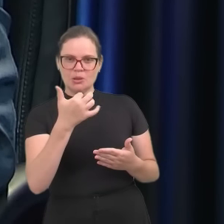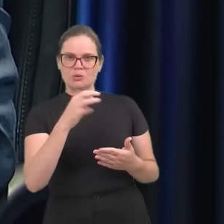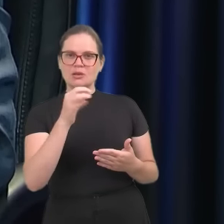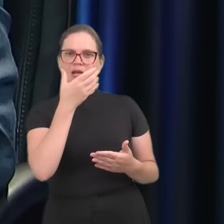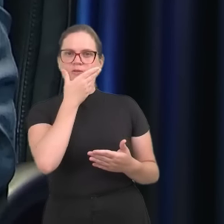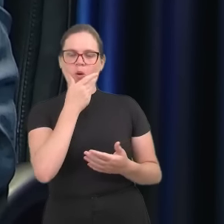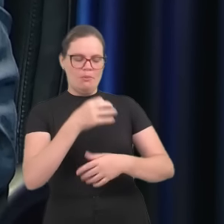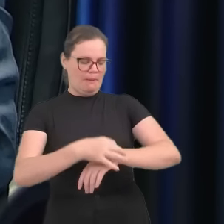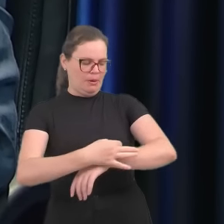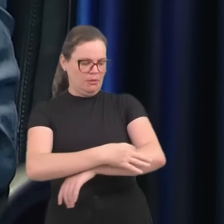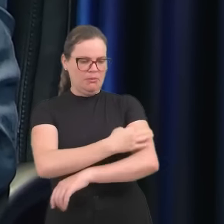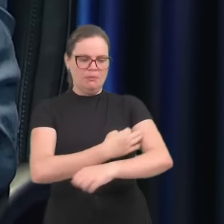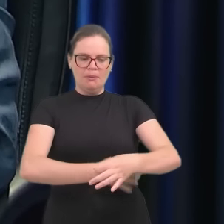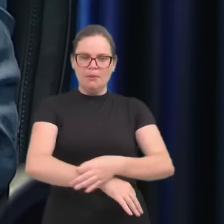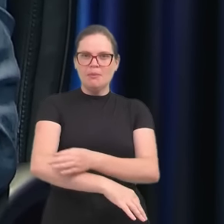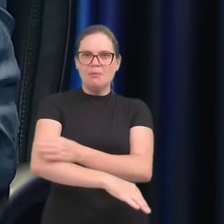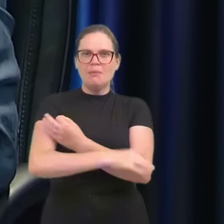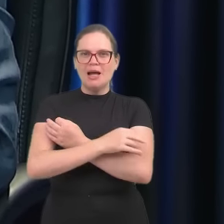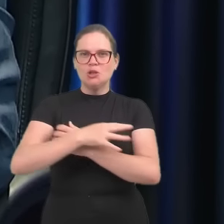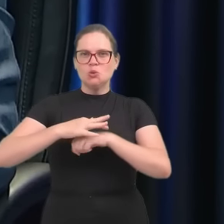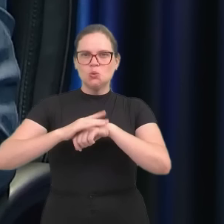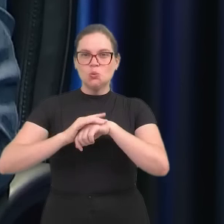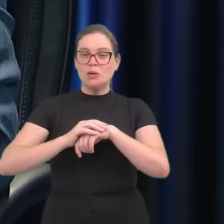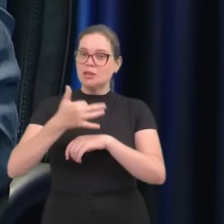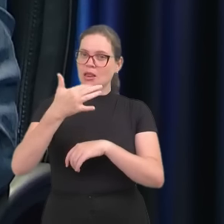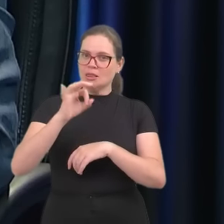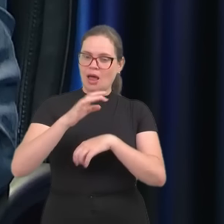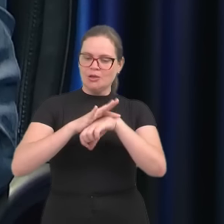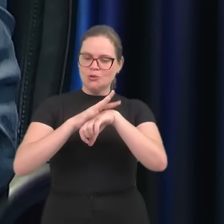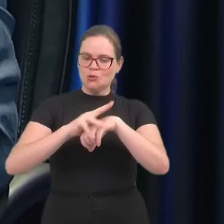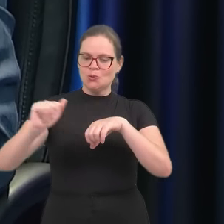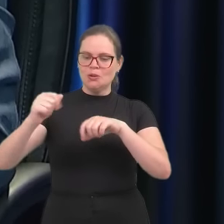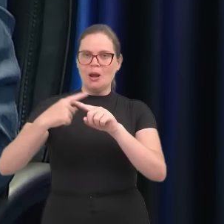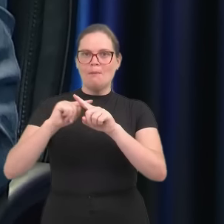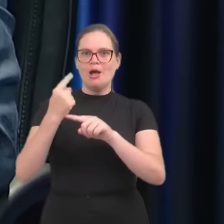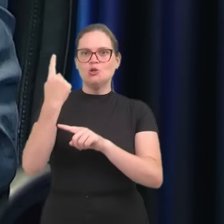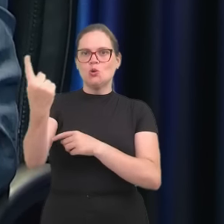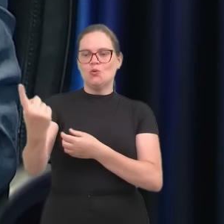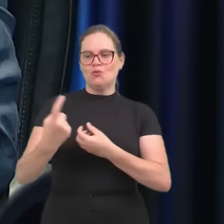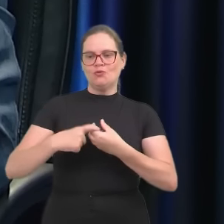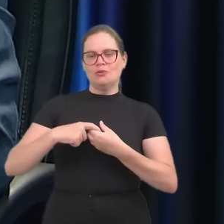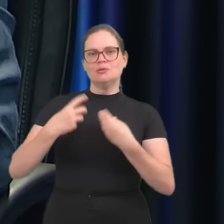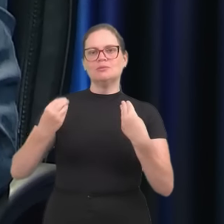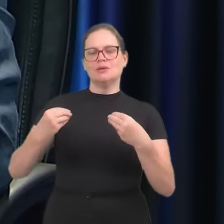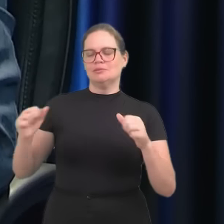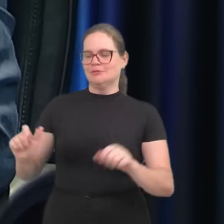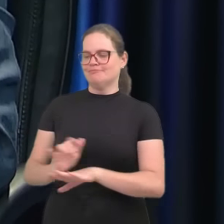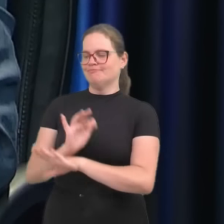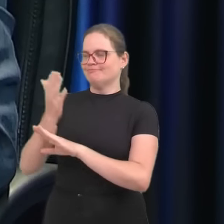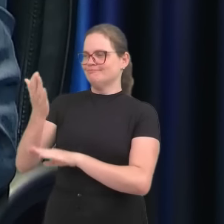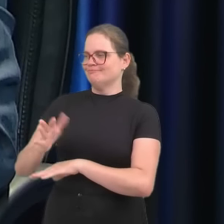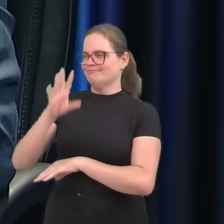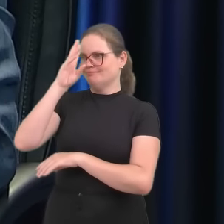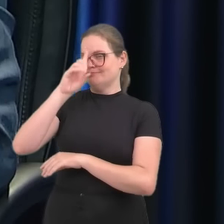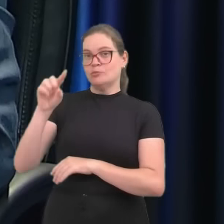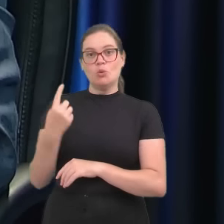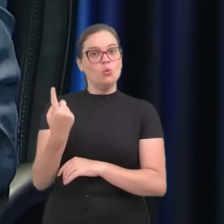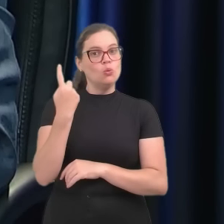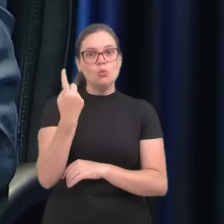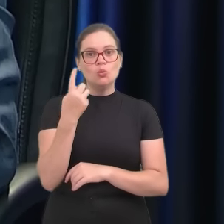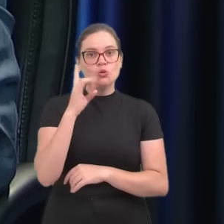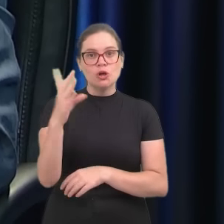leprosos. Os 10 foram curados da lepra, mas apenas um voltou para dar glória a Deus. Apenas